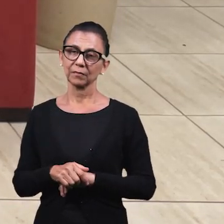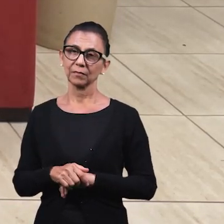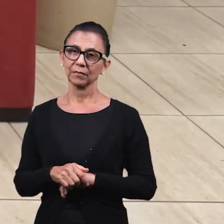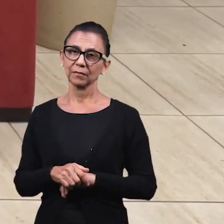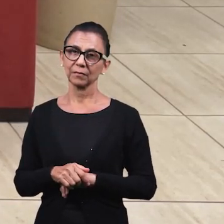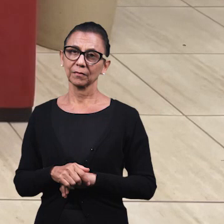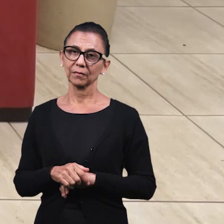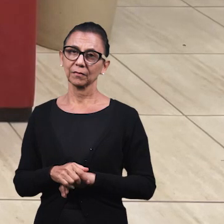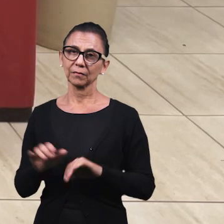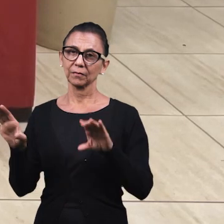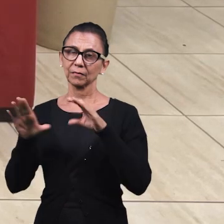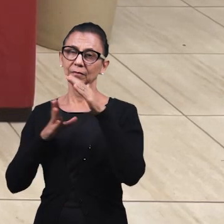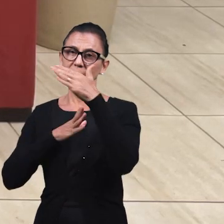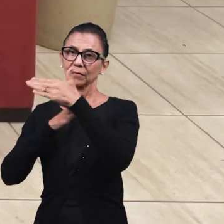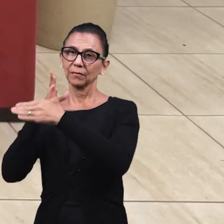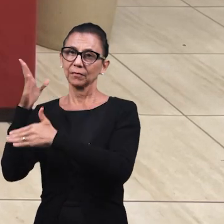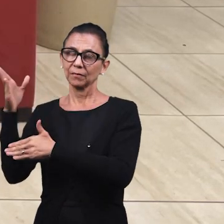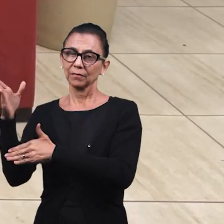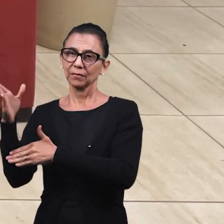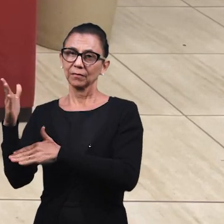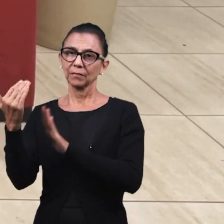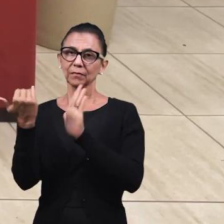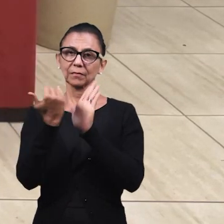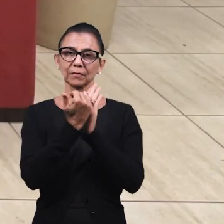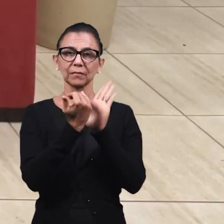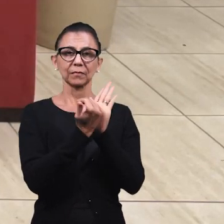queremos ver a Deus e este programa tem sido